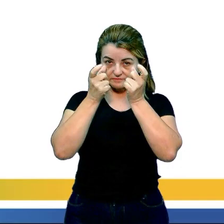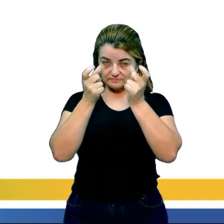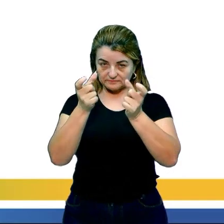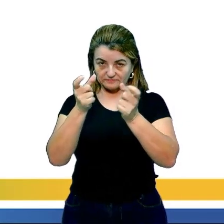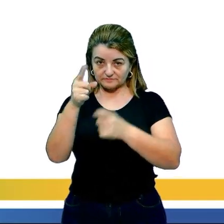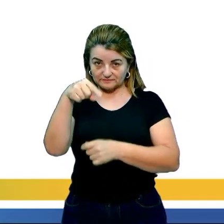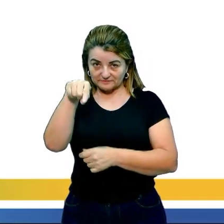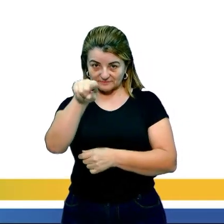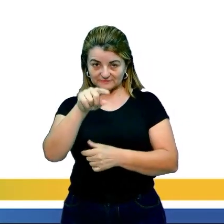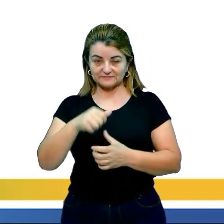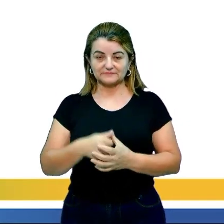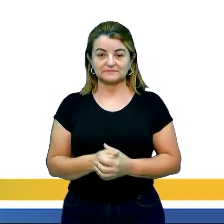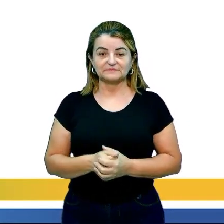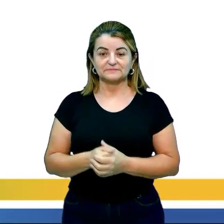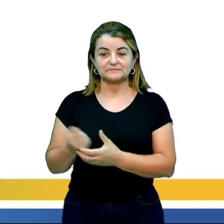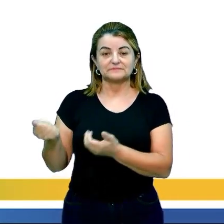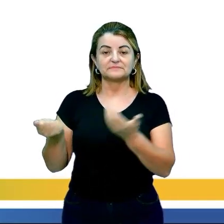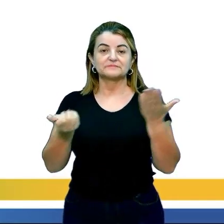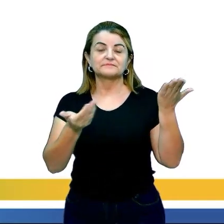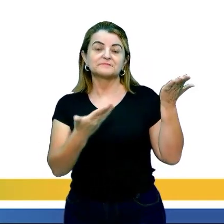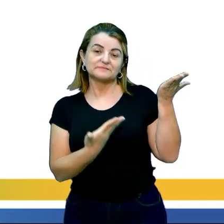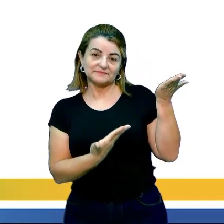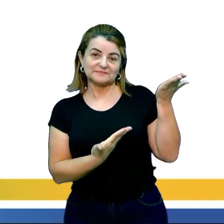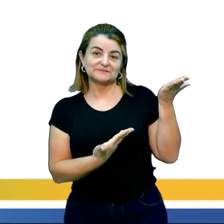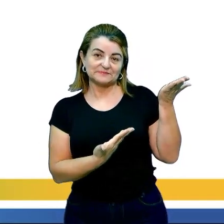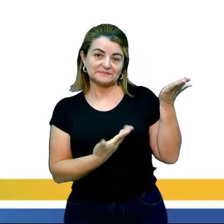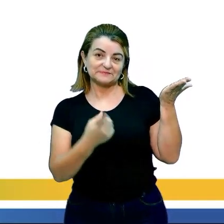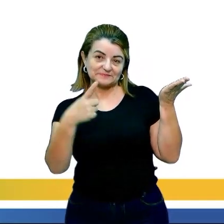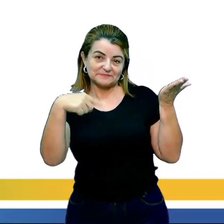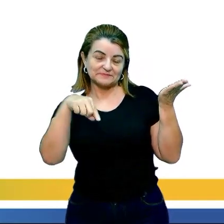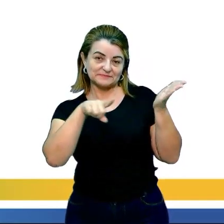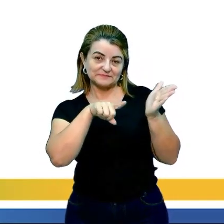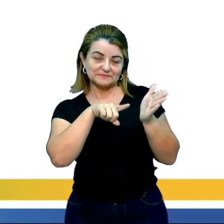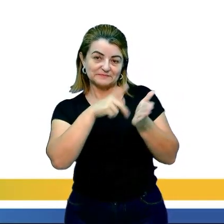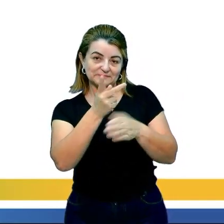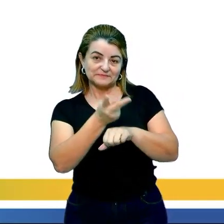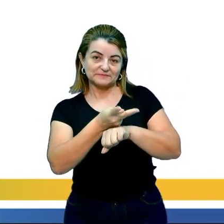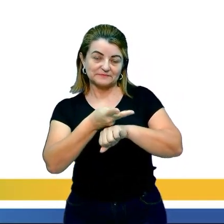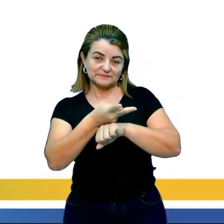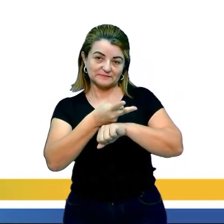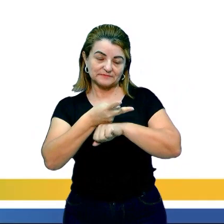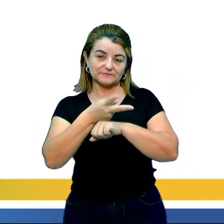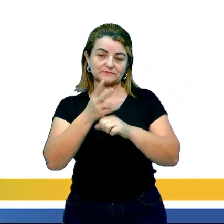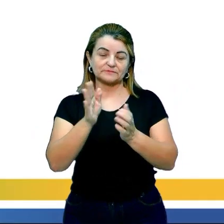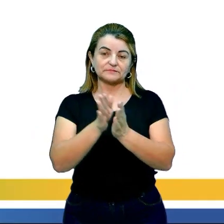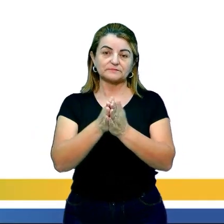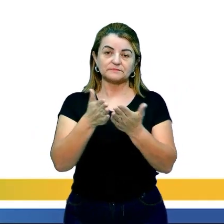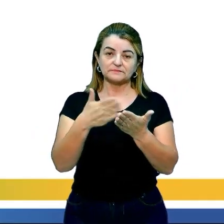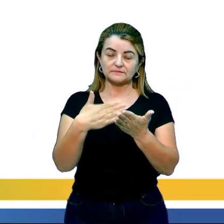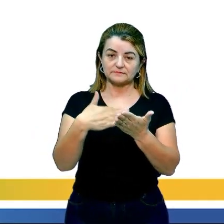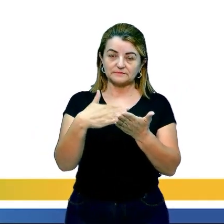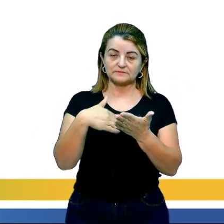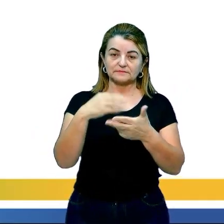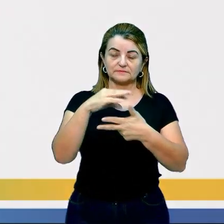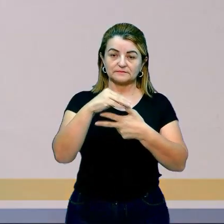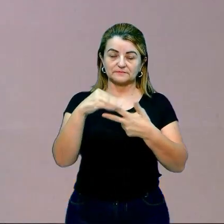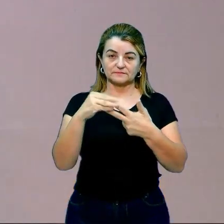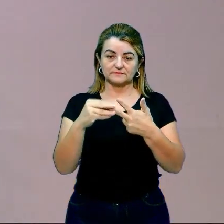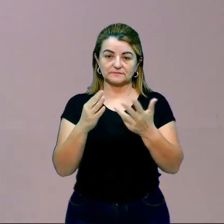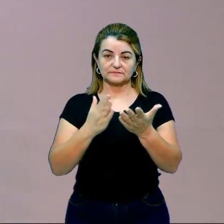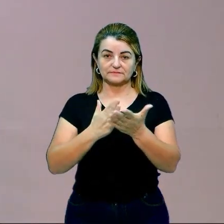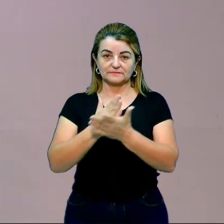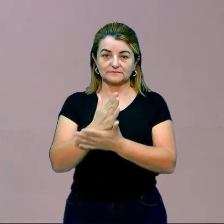vocês e esse referências bibliográficas né que é coletânea a prova Enem que nós estamos trabalhando com